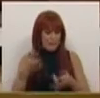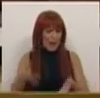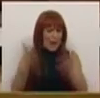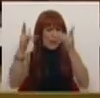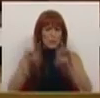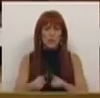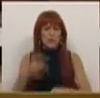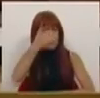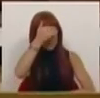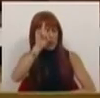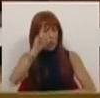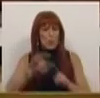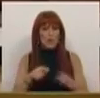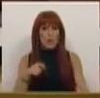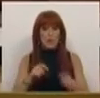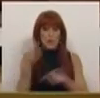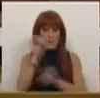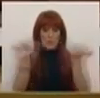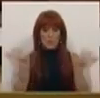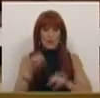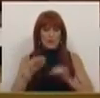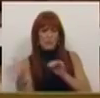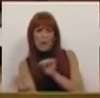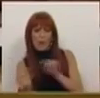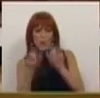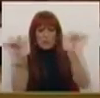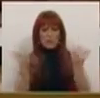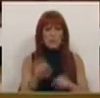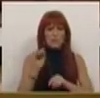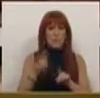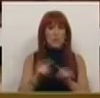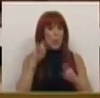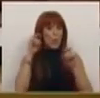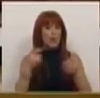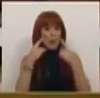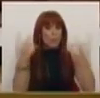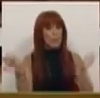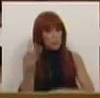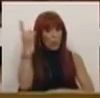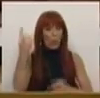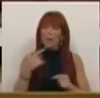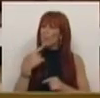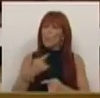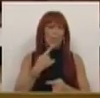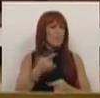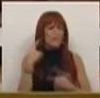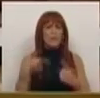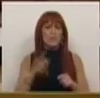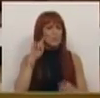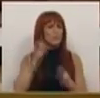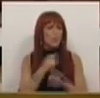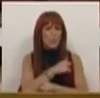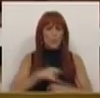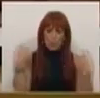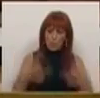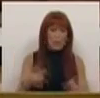encorajadas, enquanto se fechar os olhos à existência de um sistema bancário sombra e o sistema bancário não estiver sob o controle público, por muito que exista uma boa